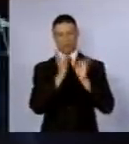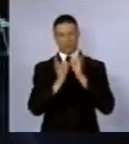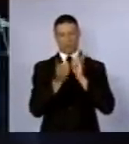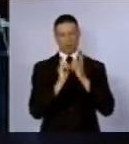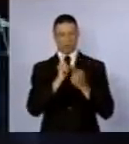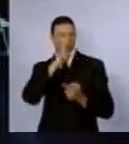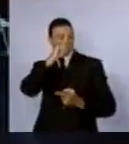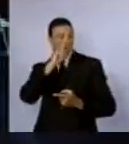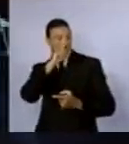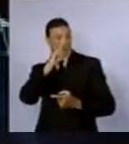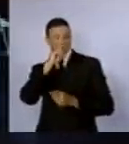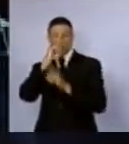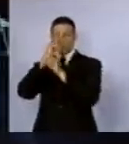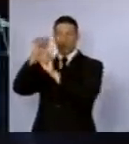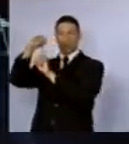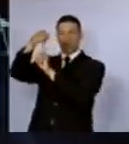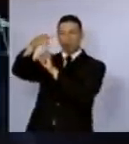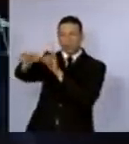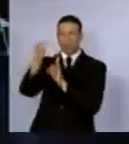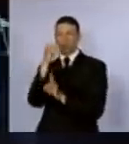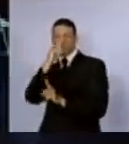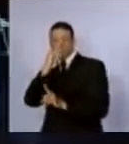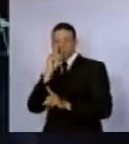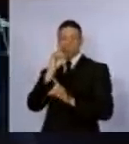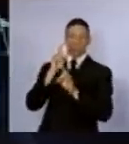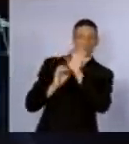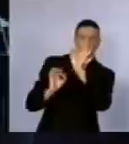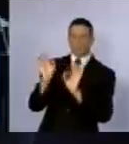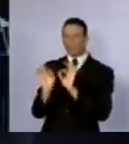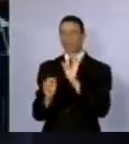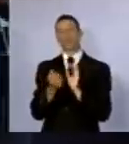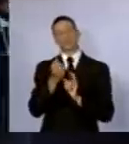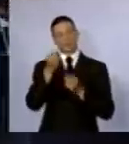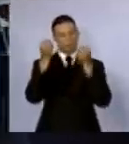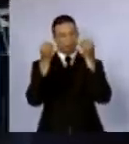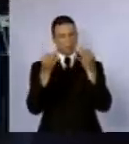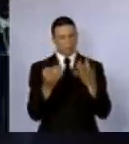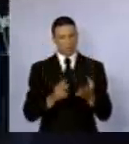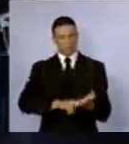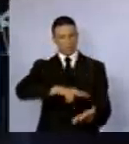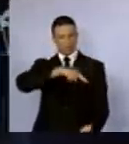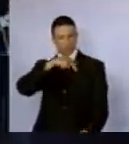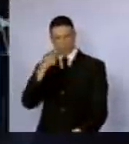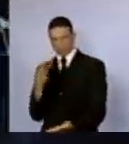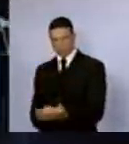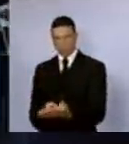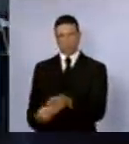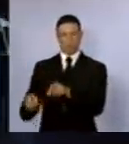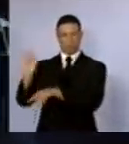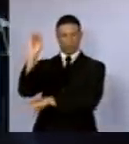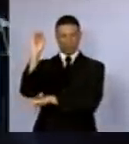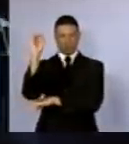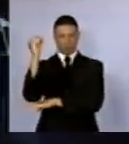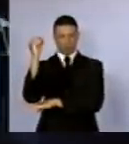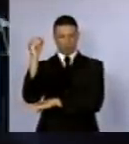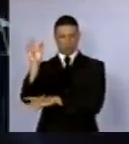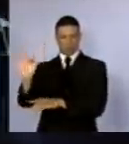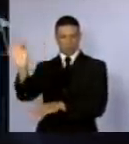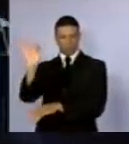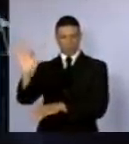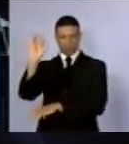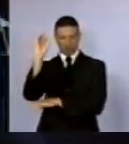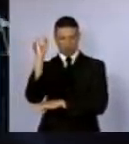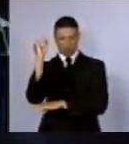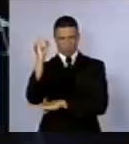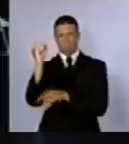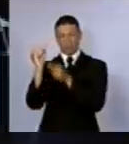sobre riscos de campos eletromagnéticos. Nós fizemos essa tradução com a PUC do Rio de Janeiro e estamos entregando para o